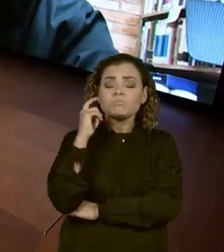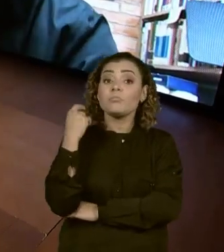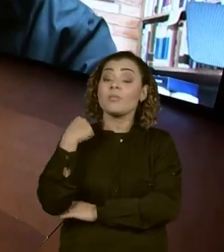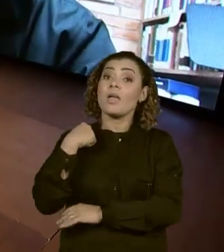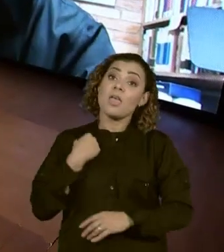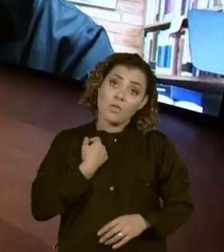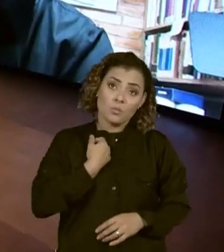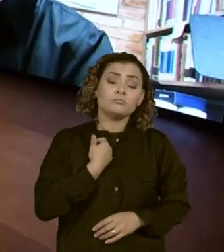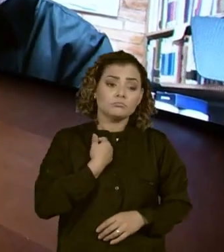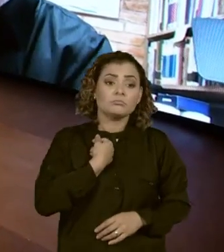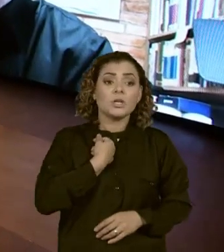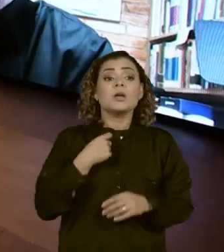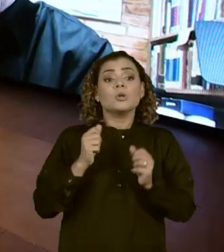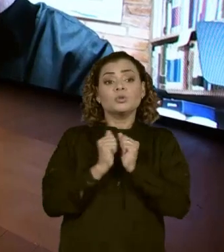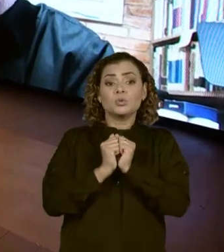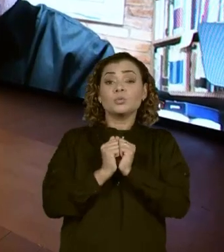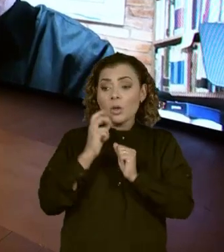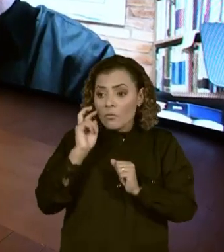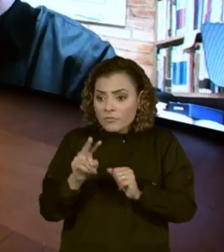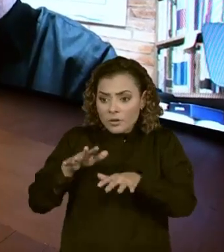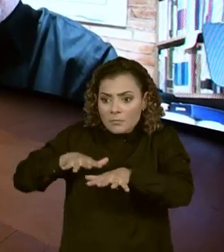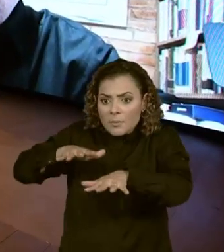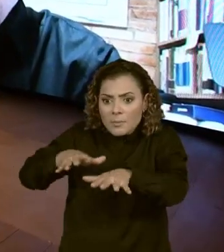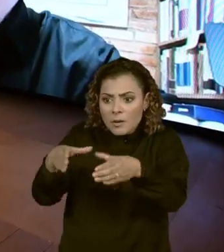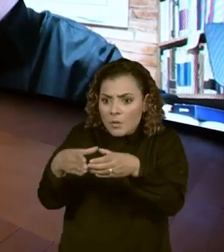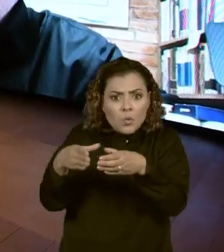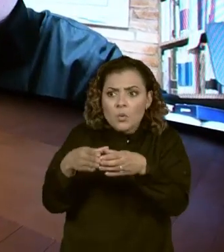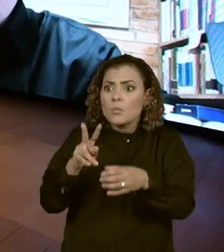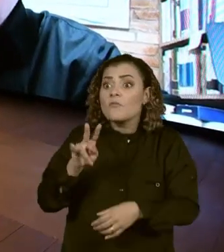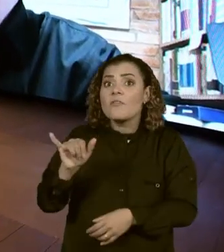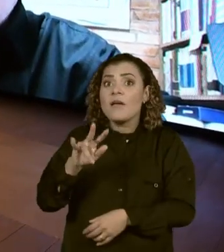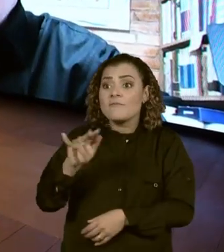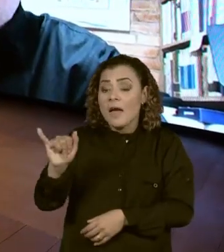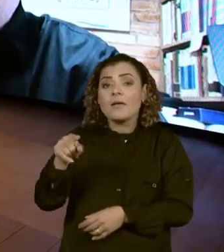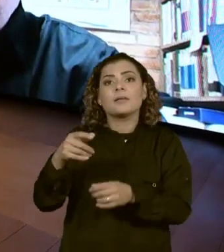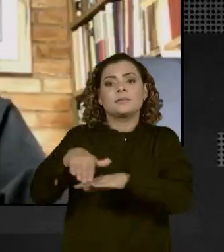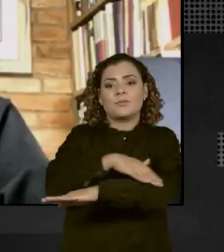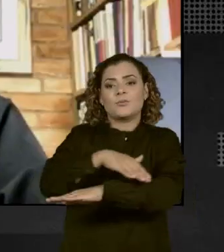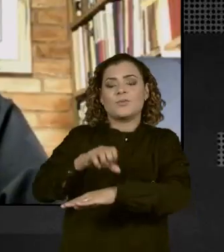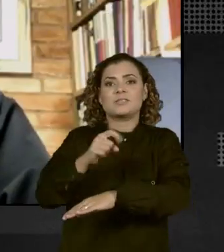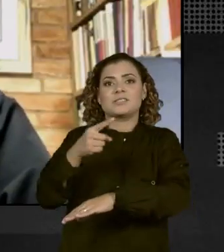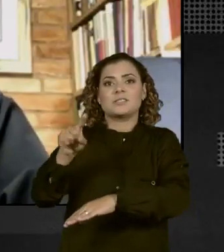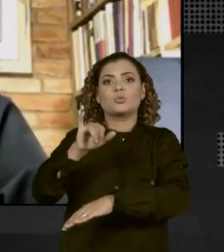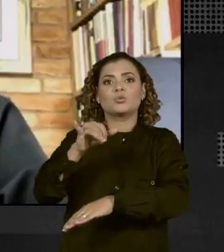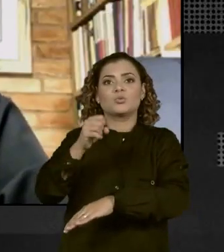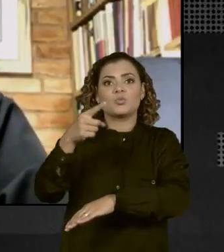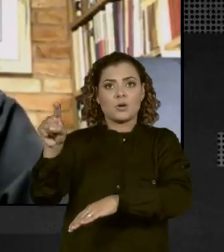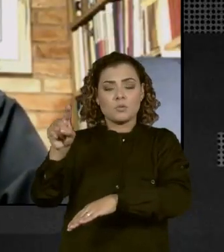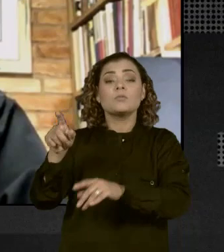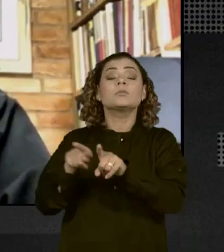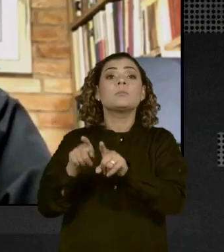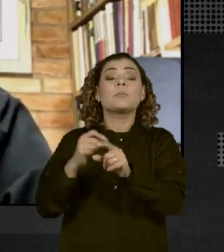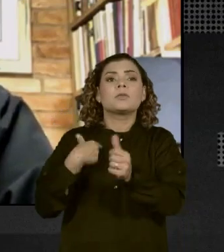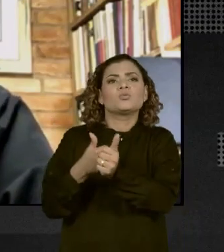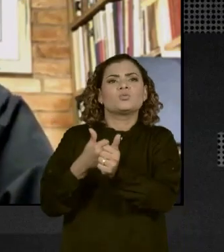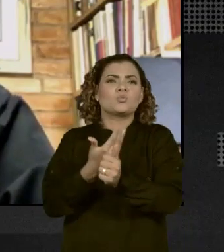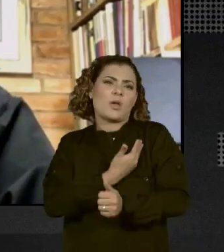eu tinha que parar com aquela coisa bebedeira, já saía para o samba de novo. E um dia